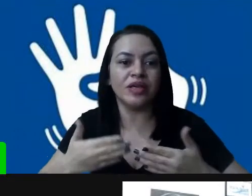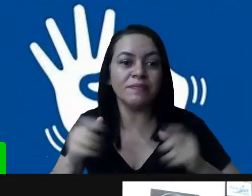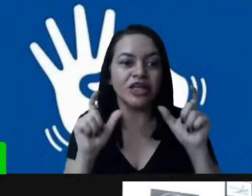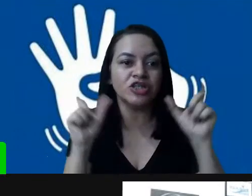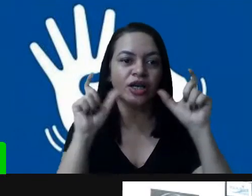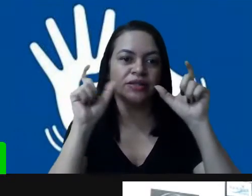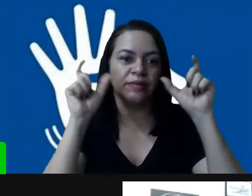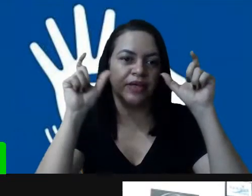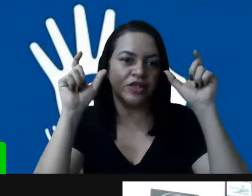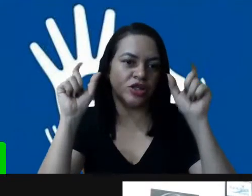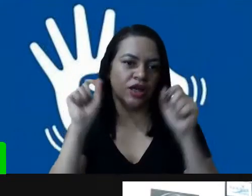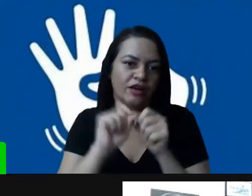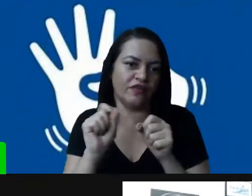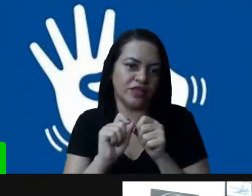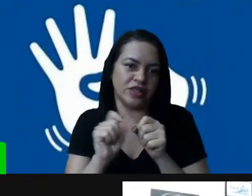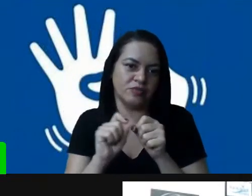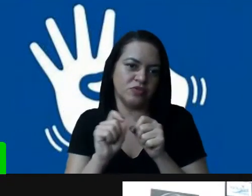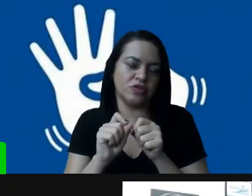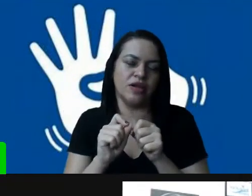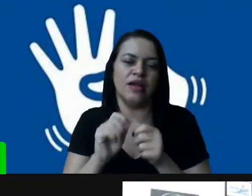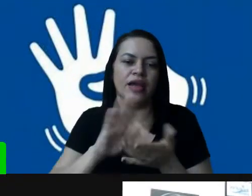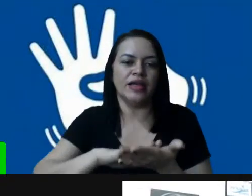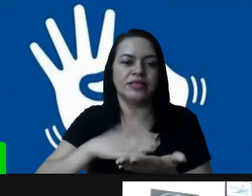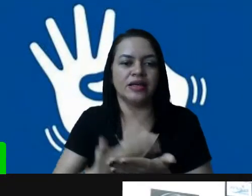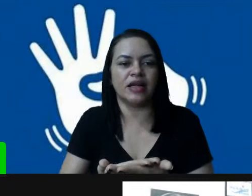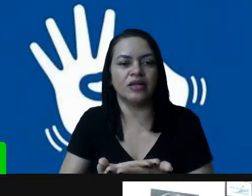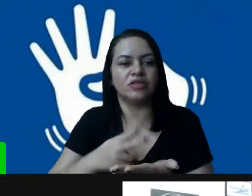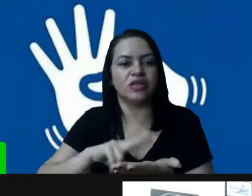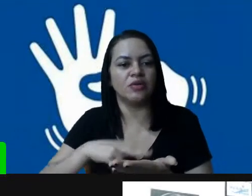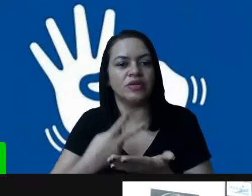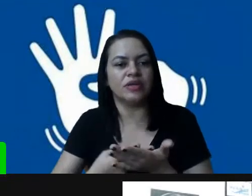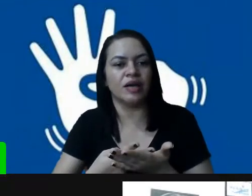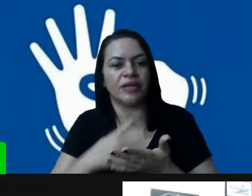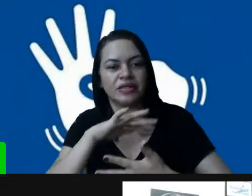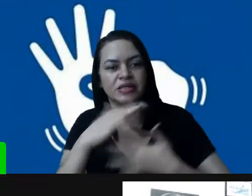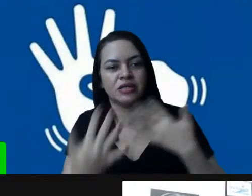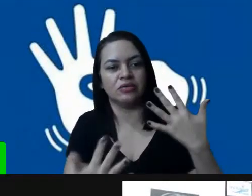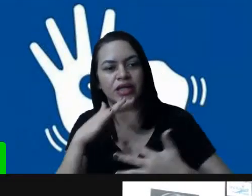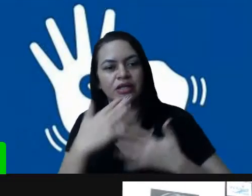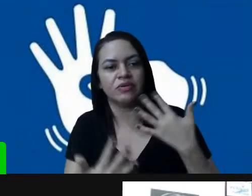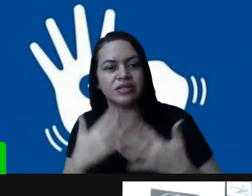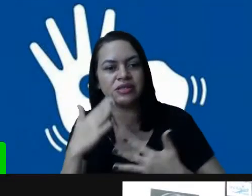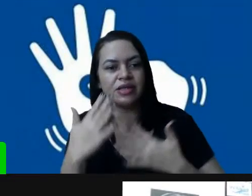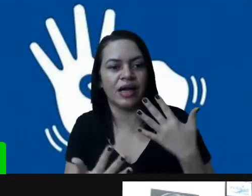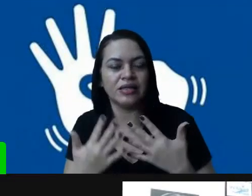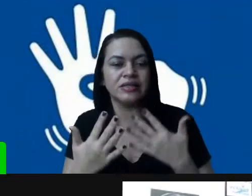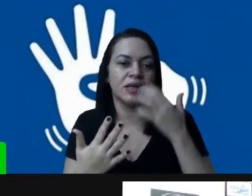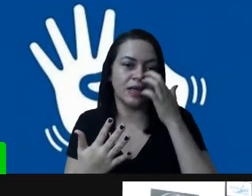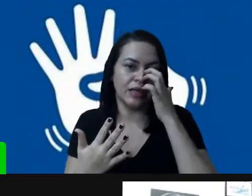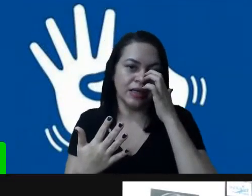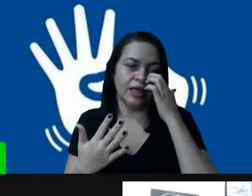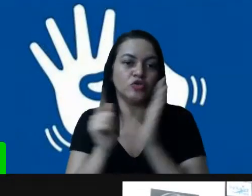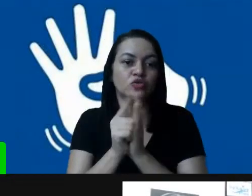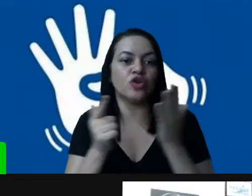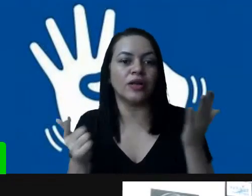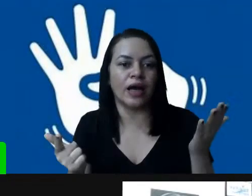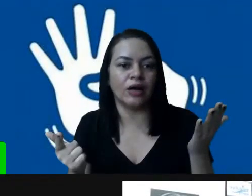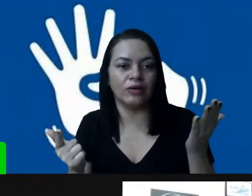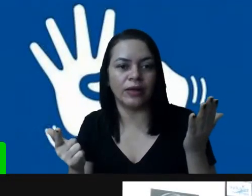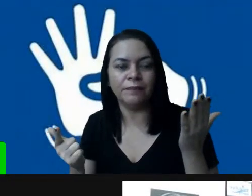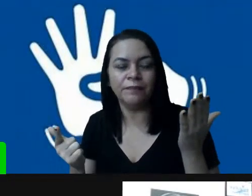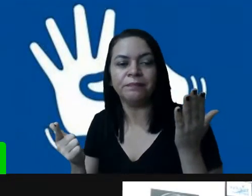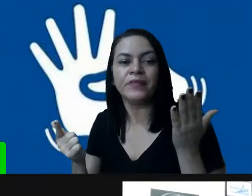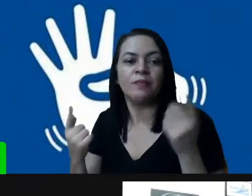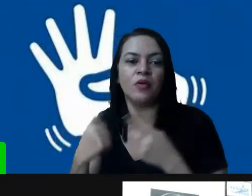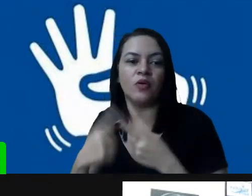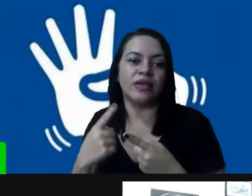motivou imediatamente a fazermos essa tradução e interpretação da língua de sinais do jornal,